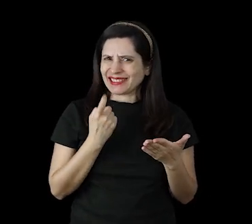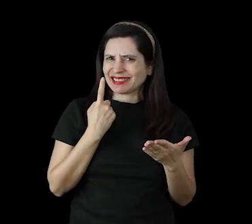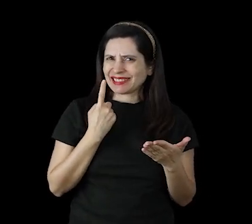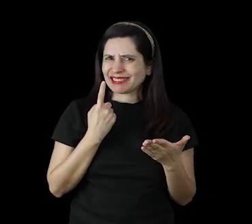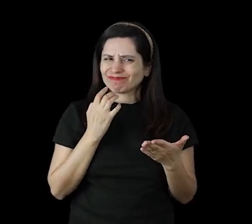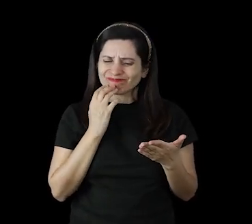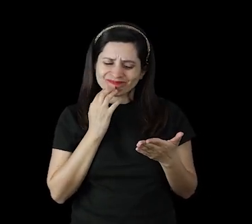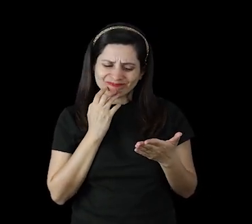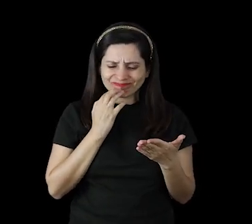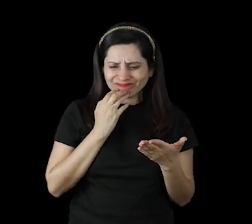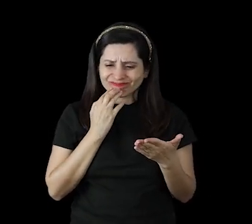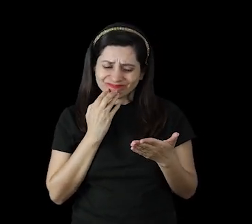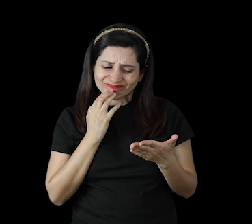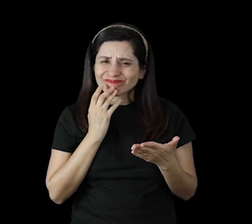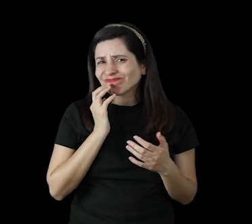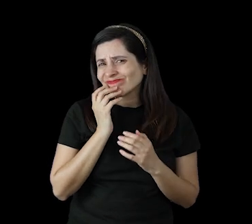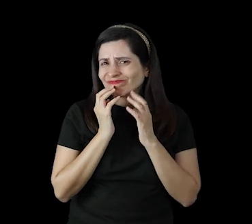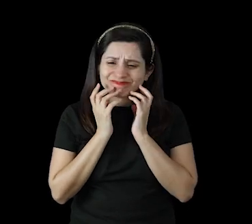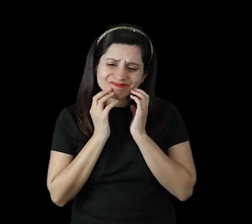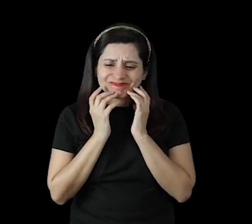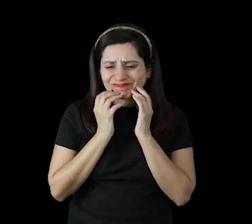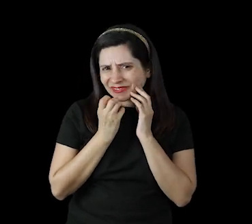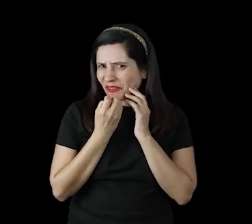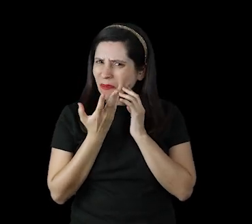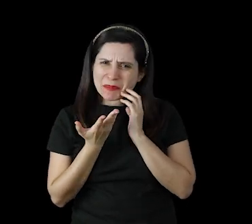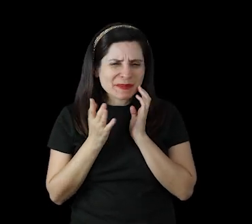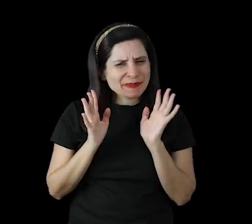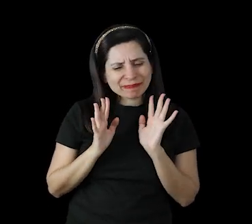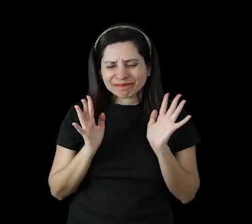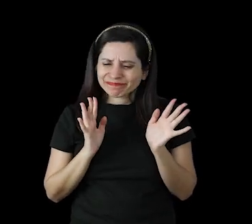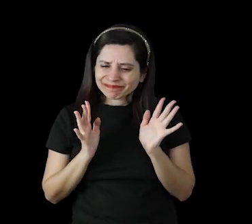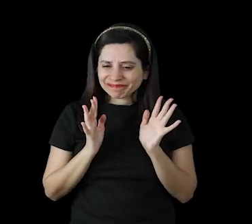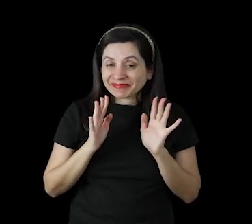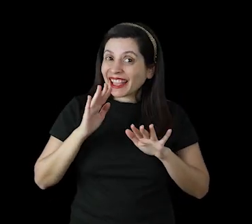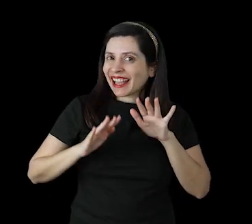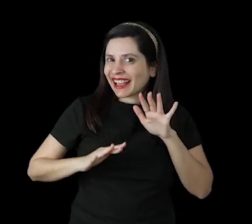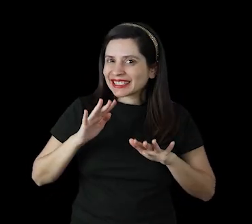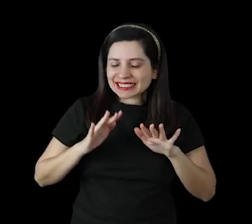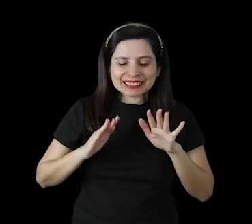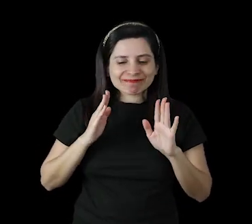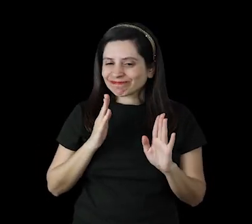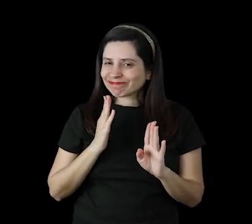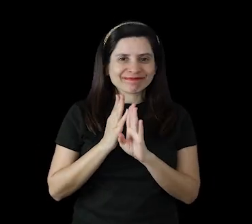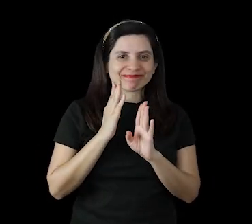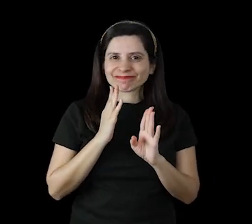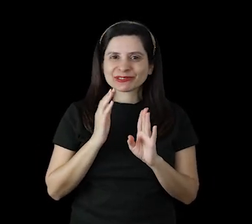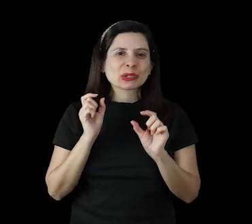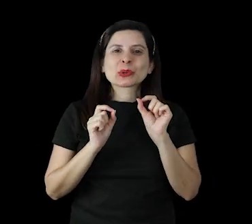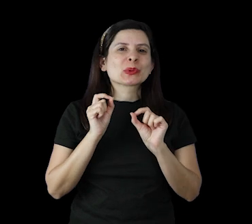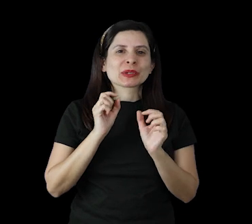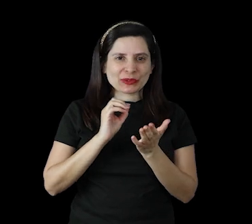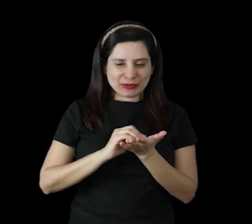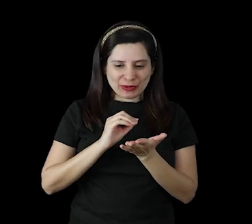esquisito, sabe aquele falta alguma coisa?". Só que às vezes você não está identificando o que